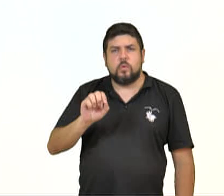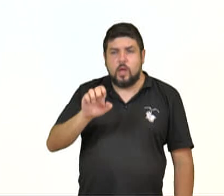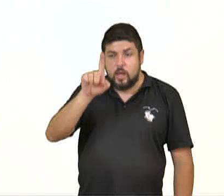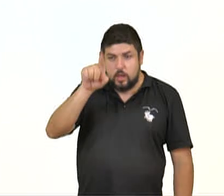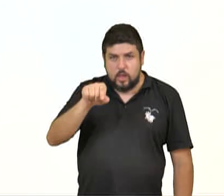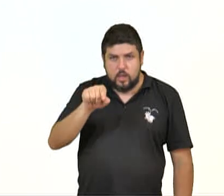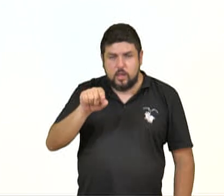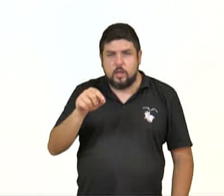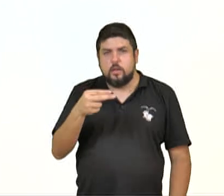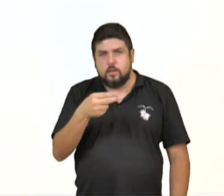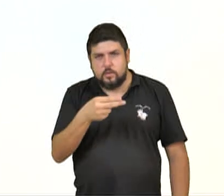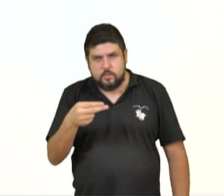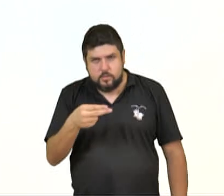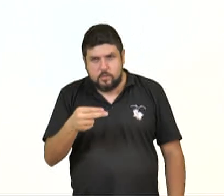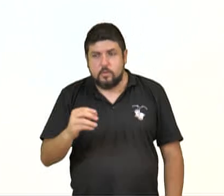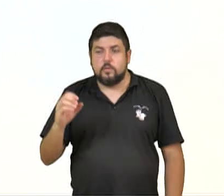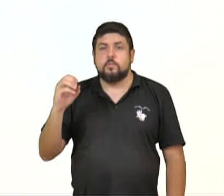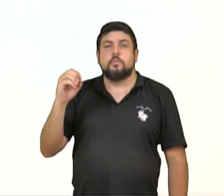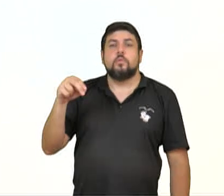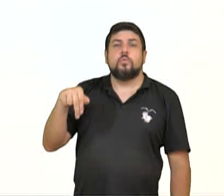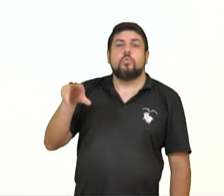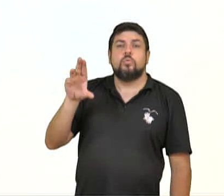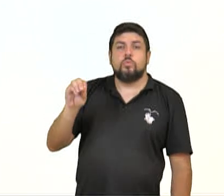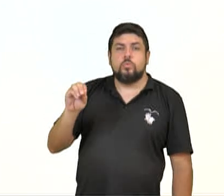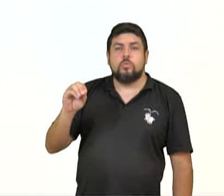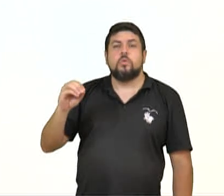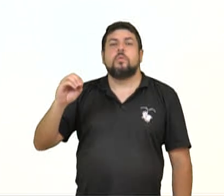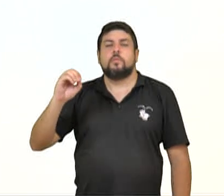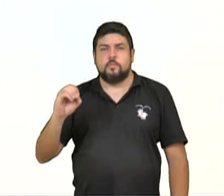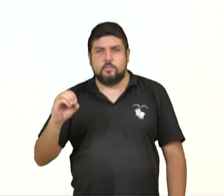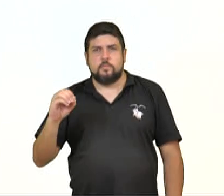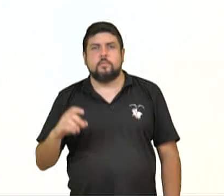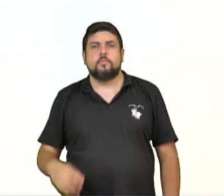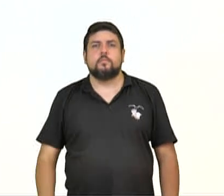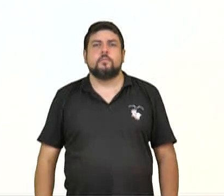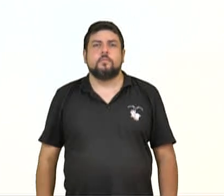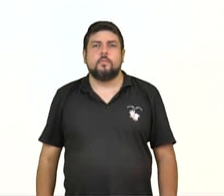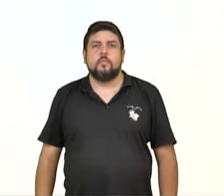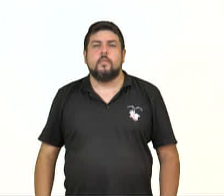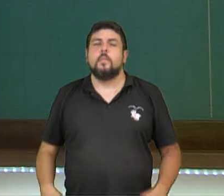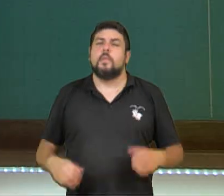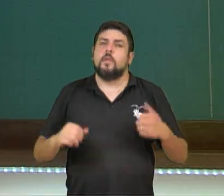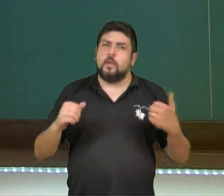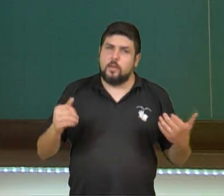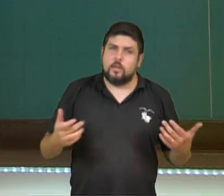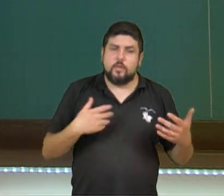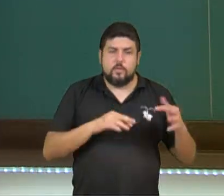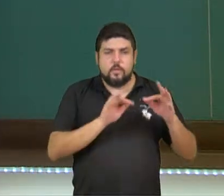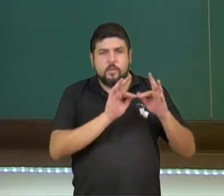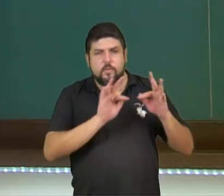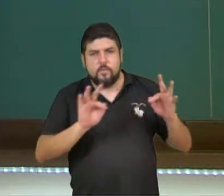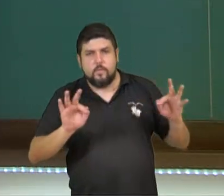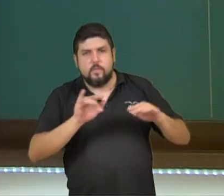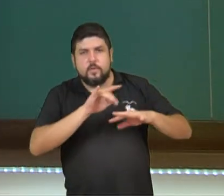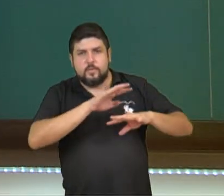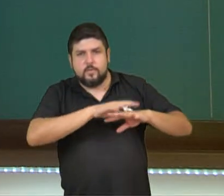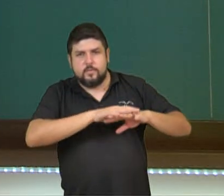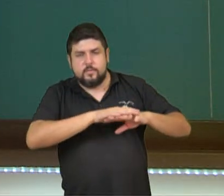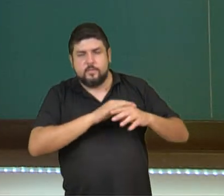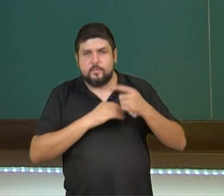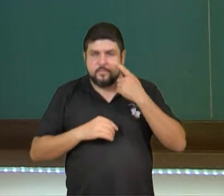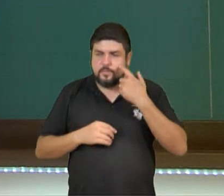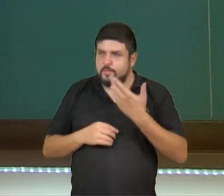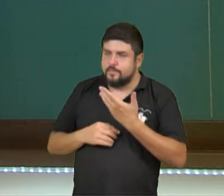igual, nulo o zero. Então, essa expressão matemática representa esta frase ali. Ficou tranquilo,